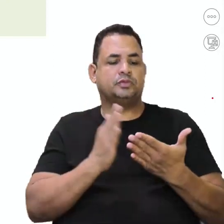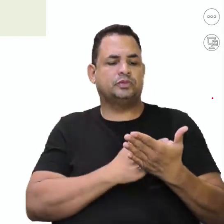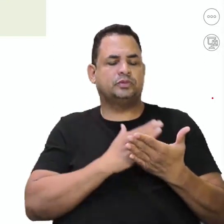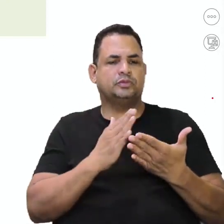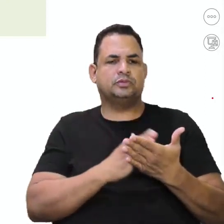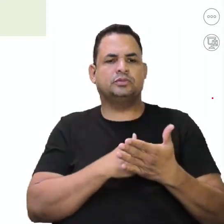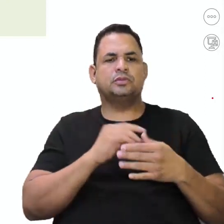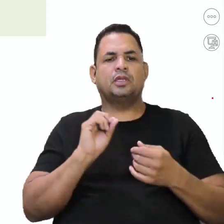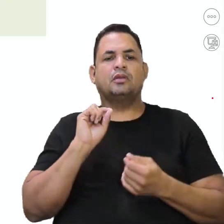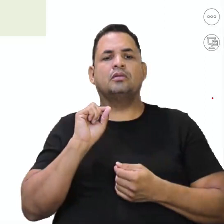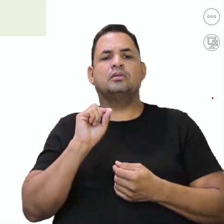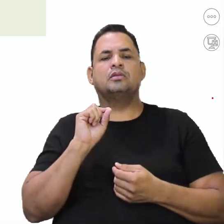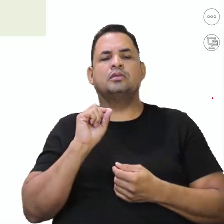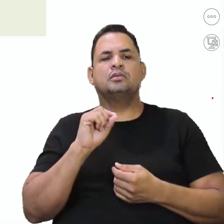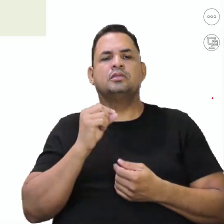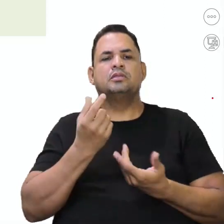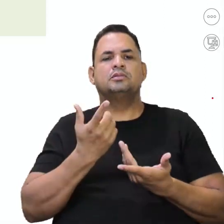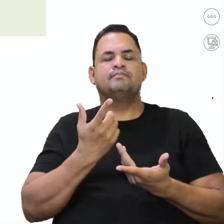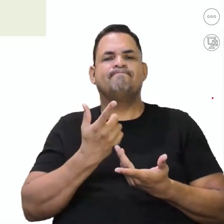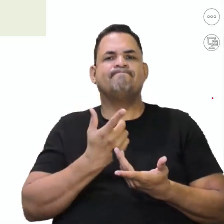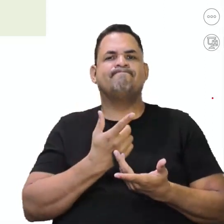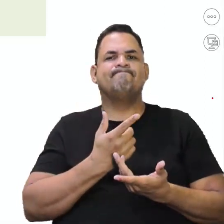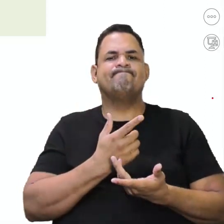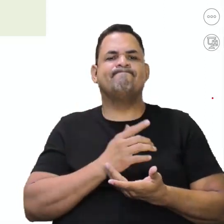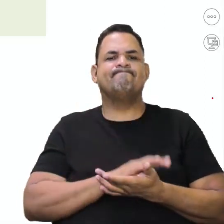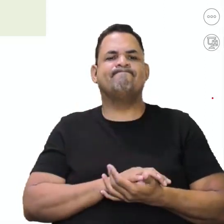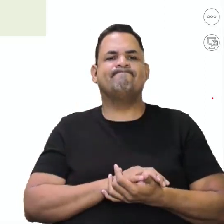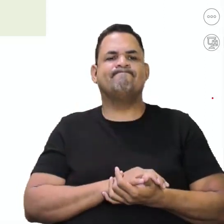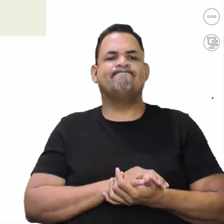do folheto, é o quê? É de ser